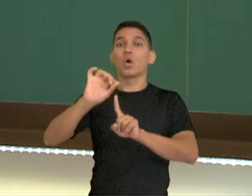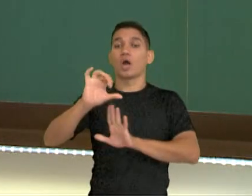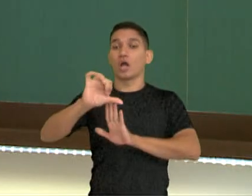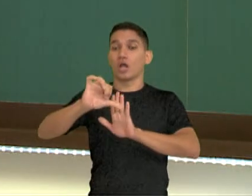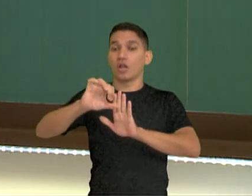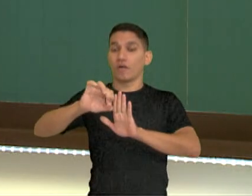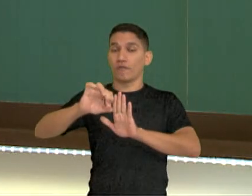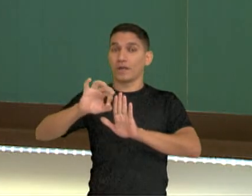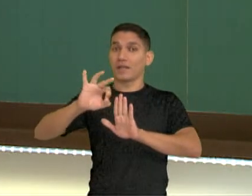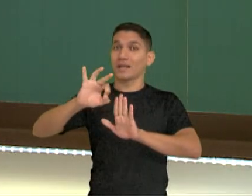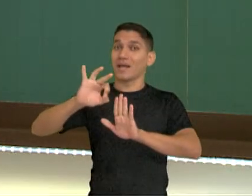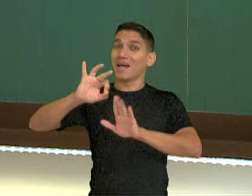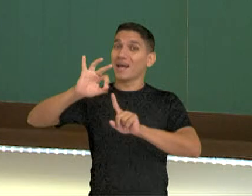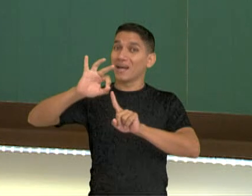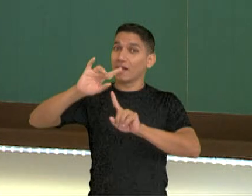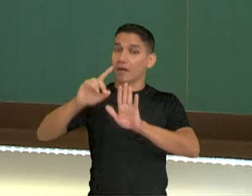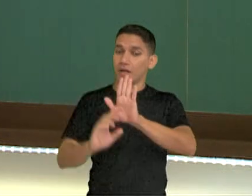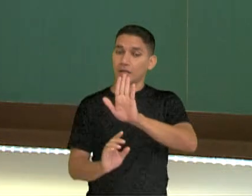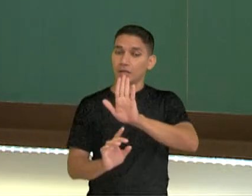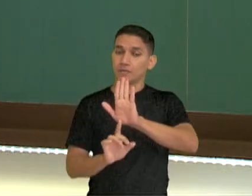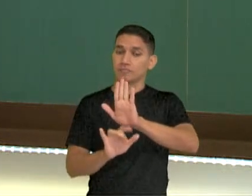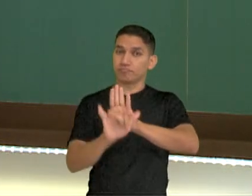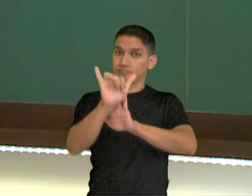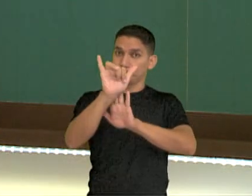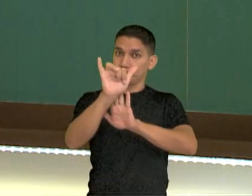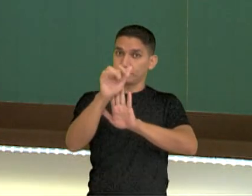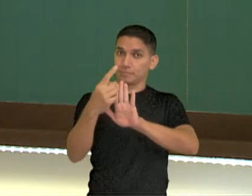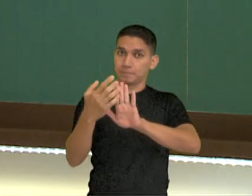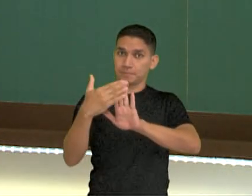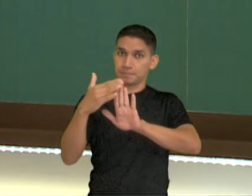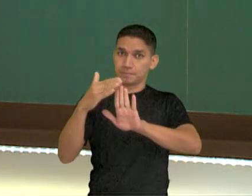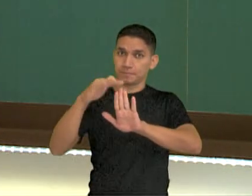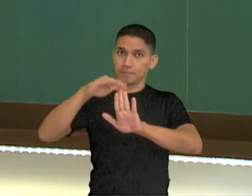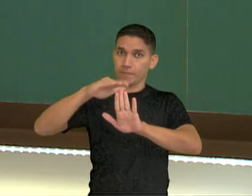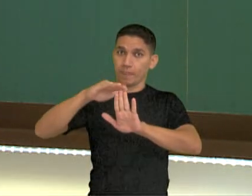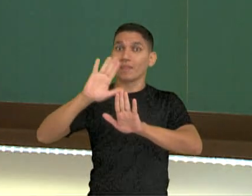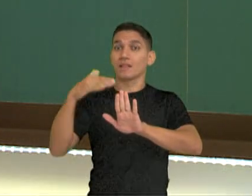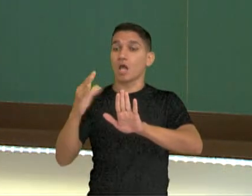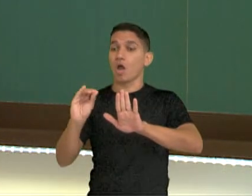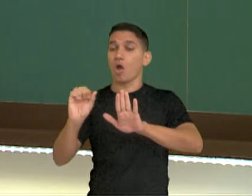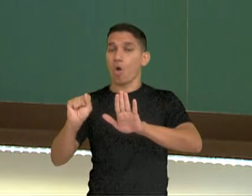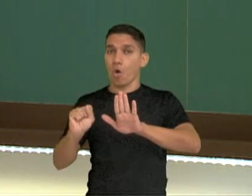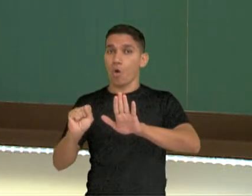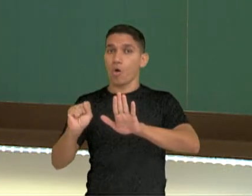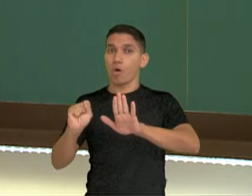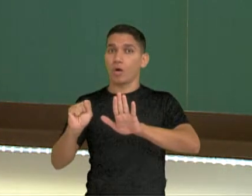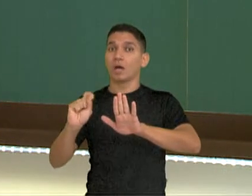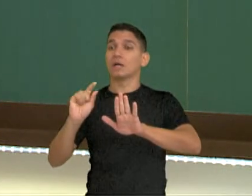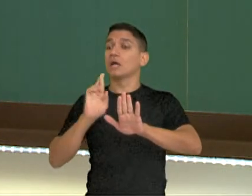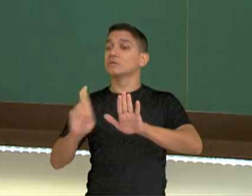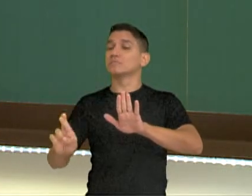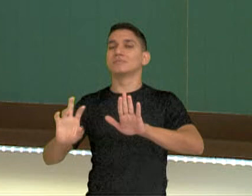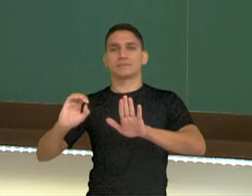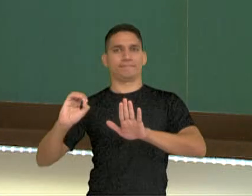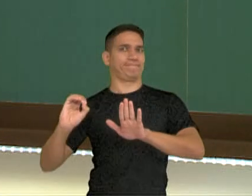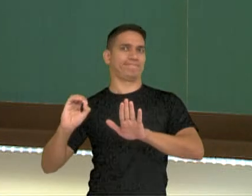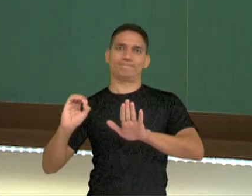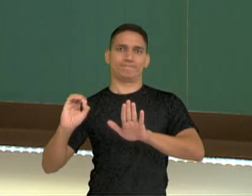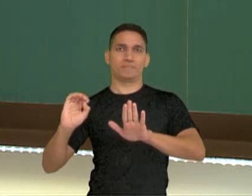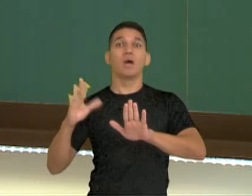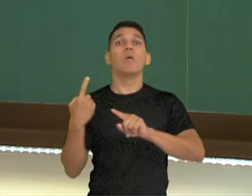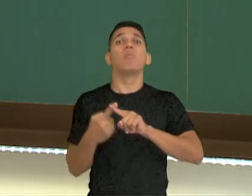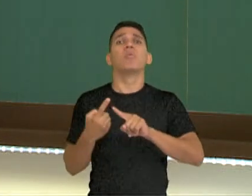para cima no eixo Y. Então, o seu cosseno vai ser igual a zero. Por quê? Porque na hora